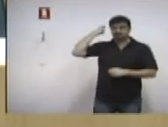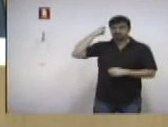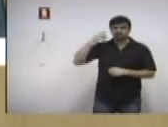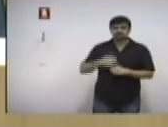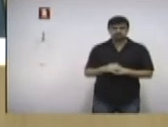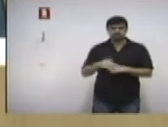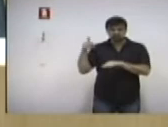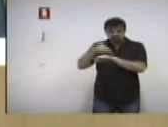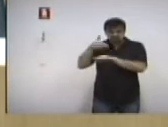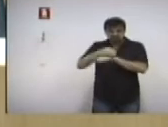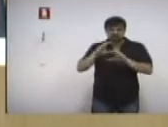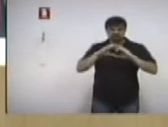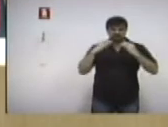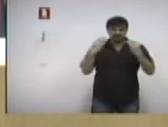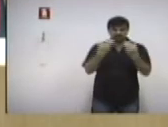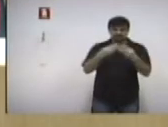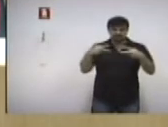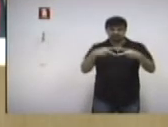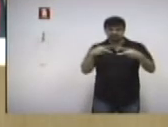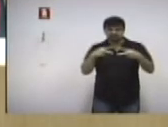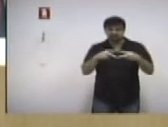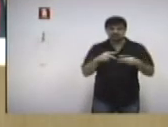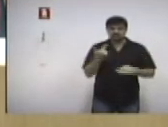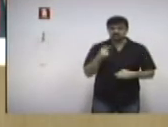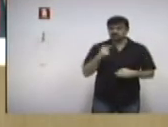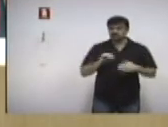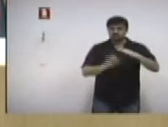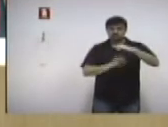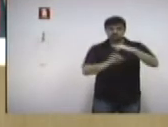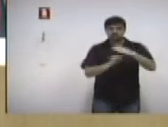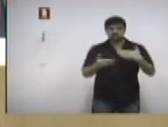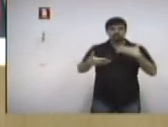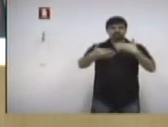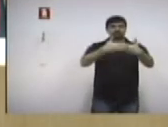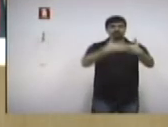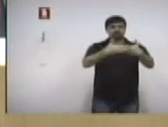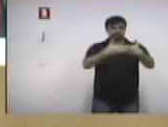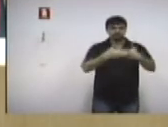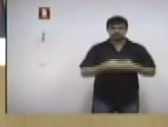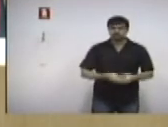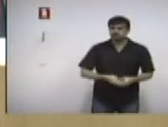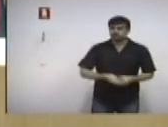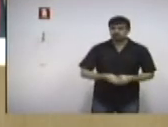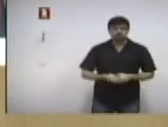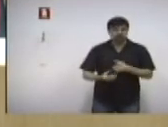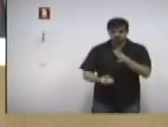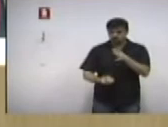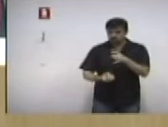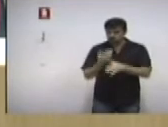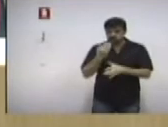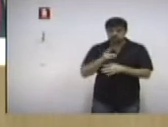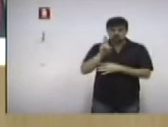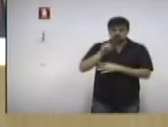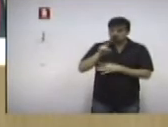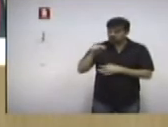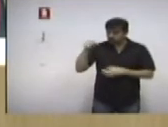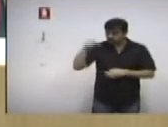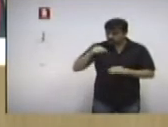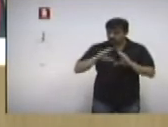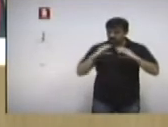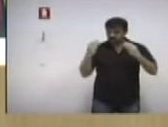meses não entrou nessa casa fechamento de instituição não entrou nessa casa